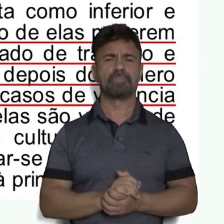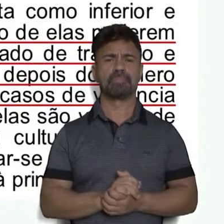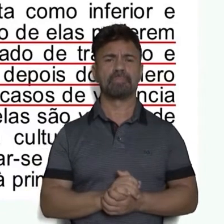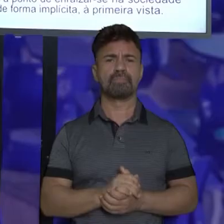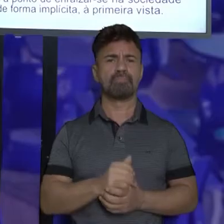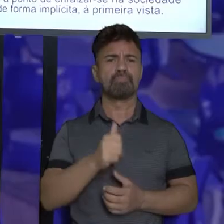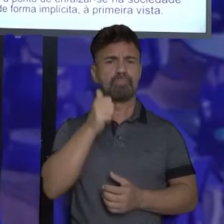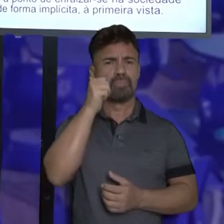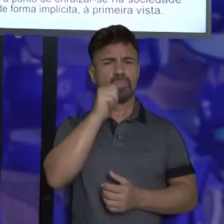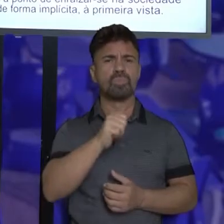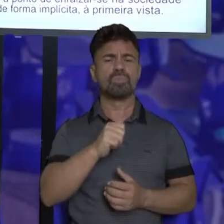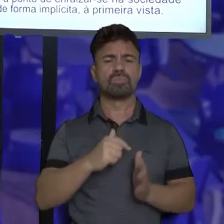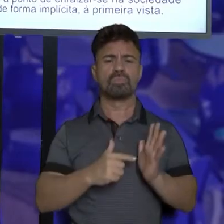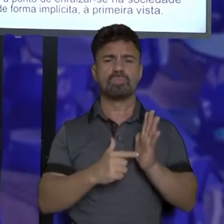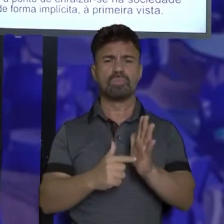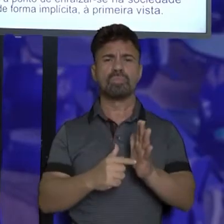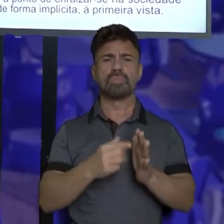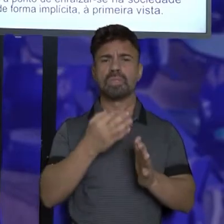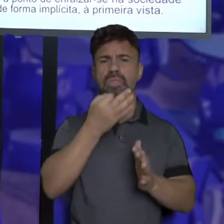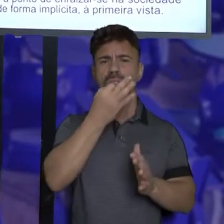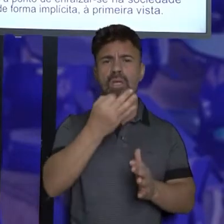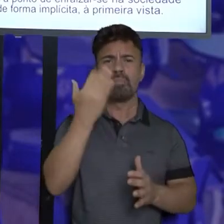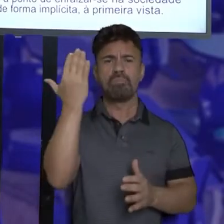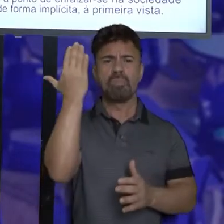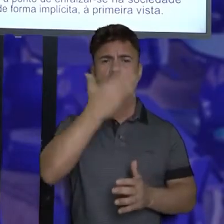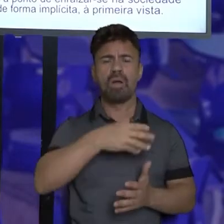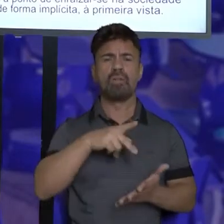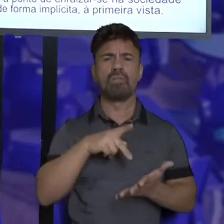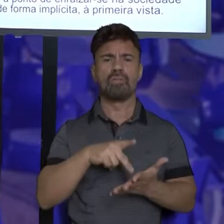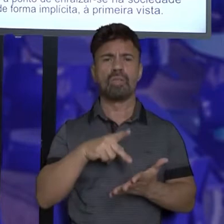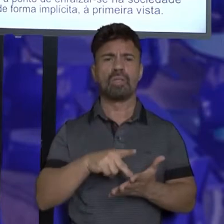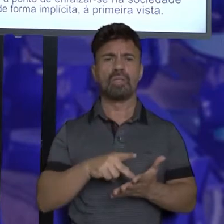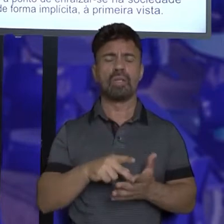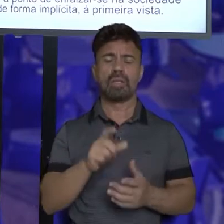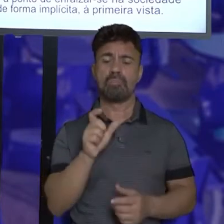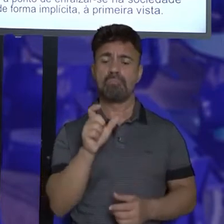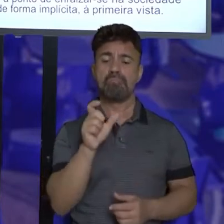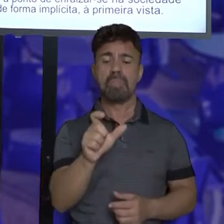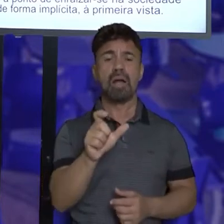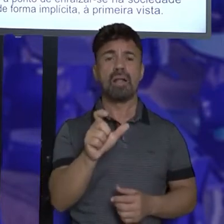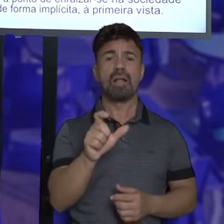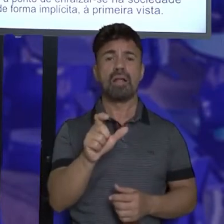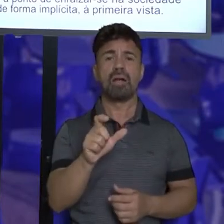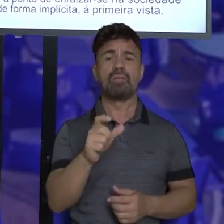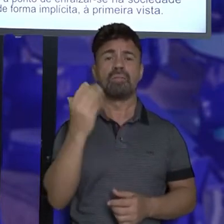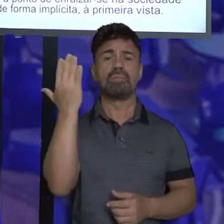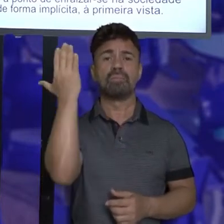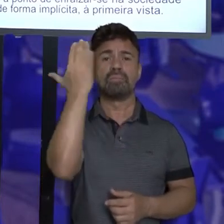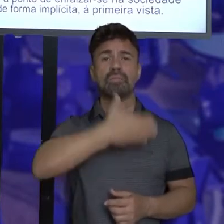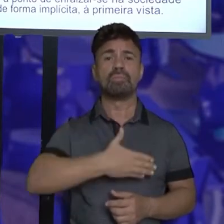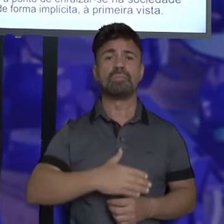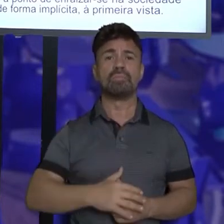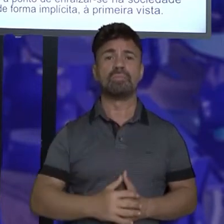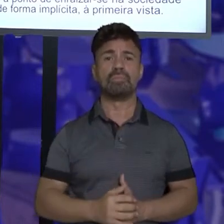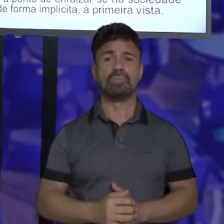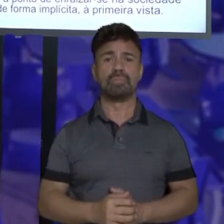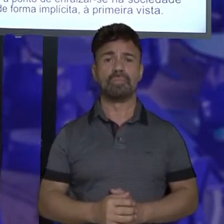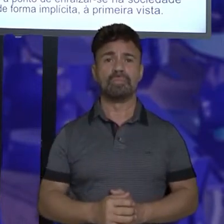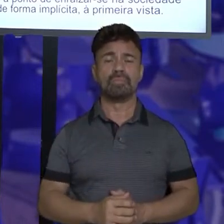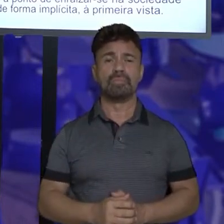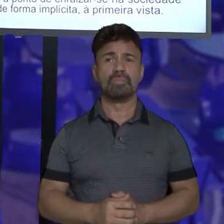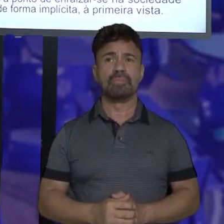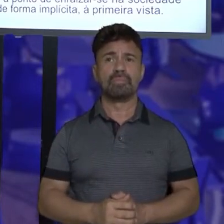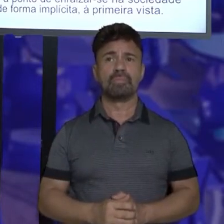Então, isso é um argumento que ela já usa aqui, comprovando o que ela disse. Ela usou, inclusive, a palavra comprovando, comprova-se.